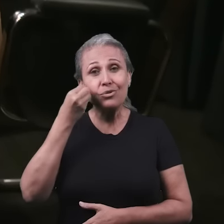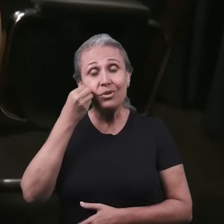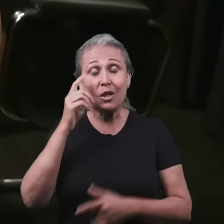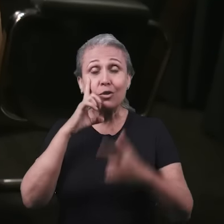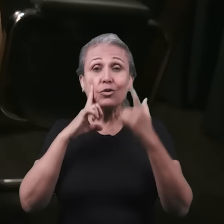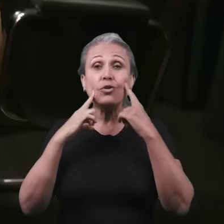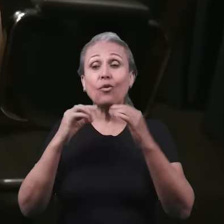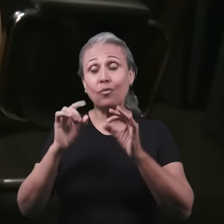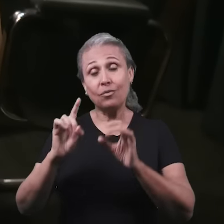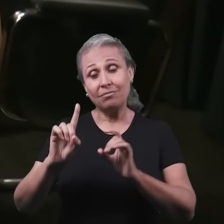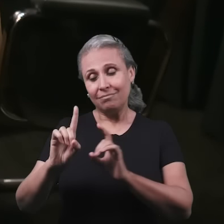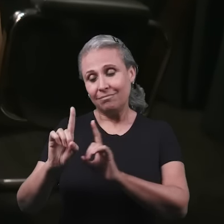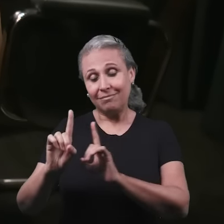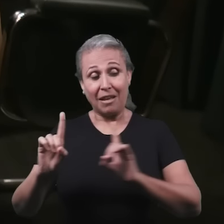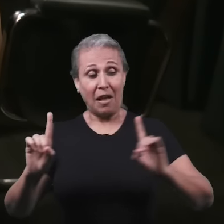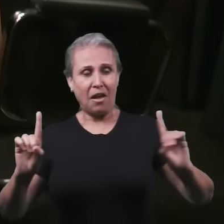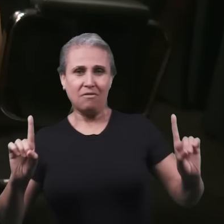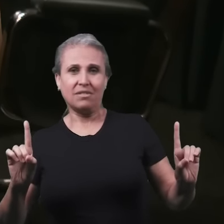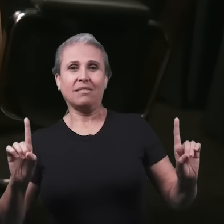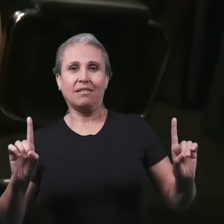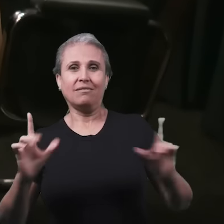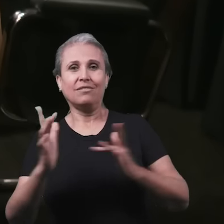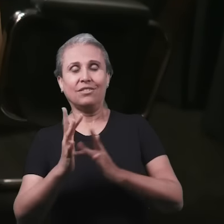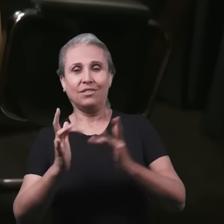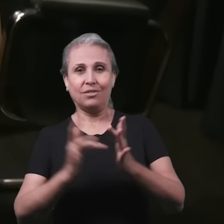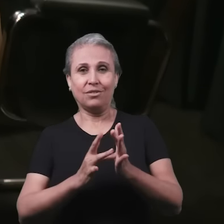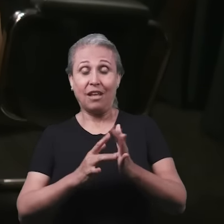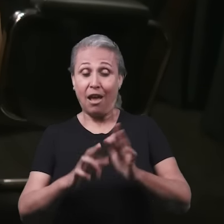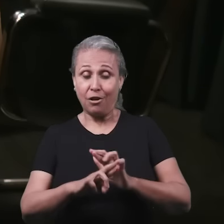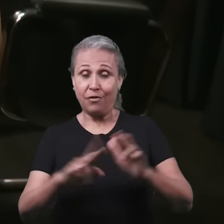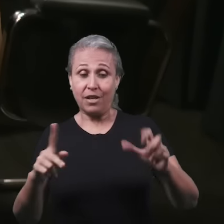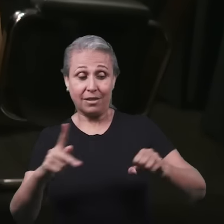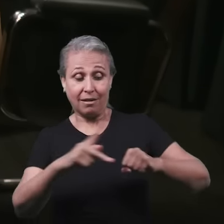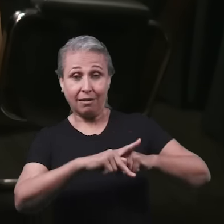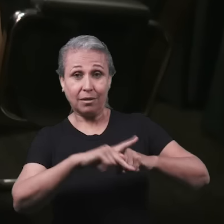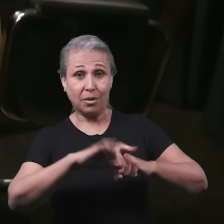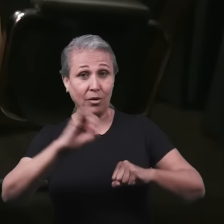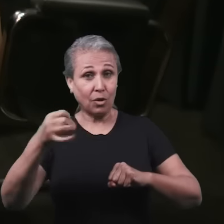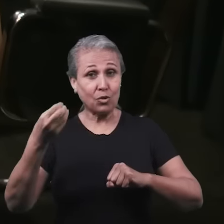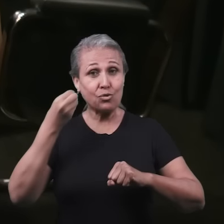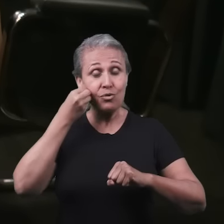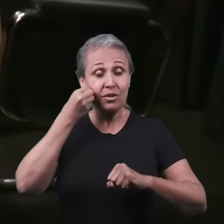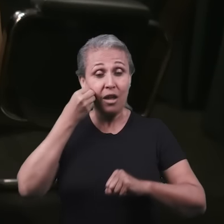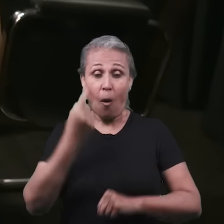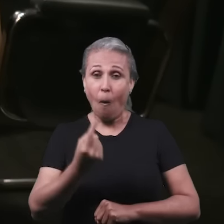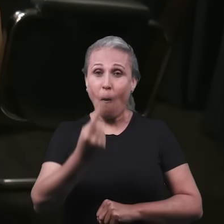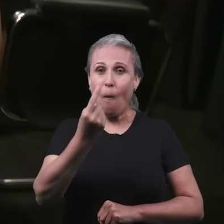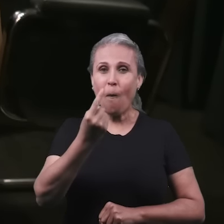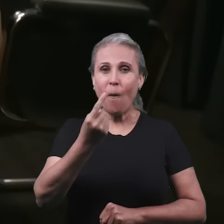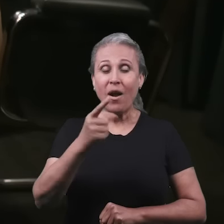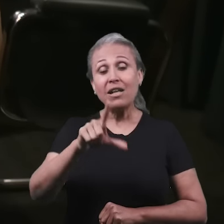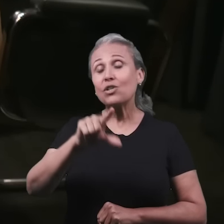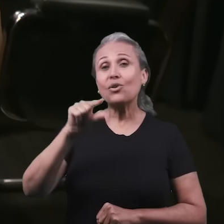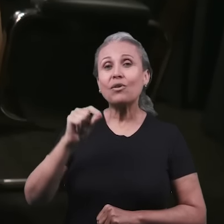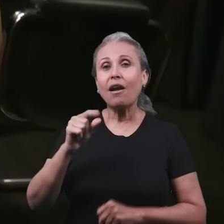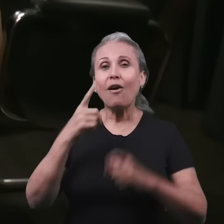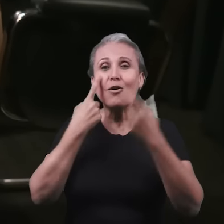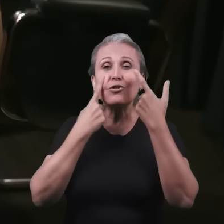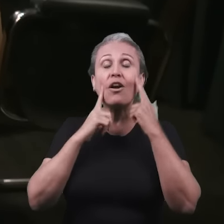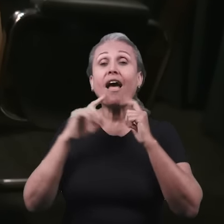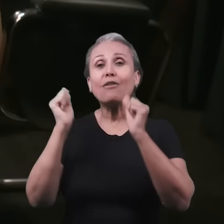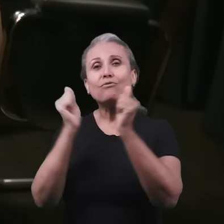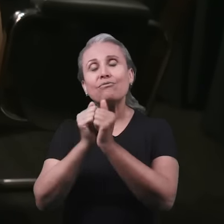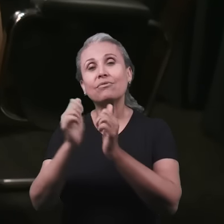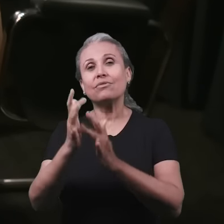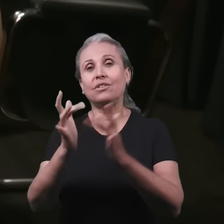decisão racional. Então a diferença entre Pedro e Judas é que um escolheu chorar aos pés de Jesus, outro chorou longe, enquanto